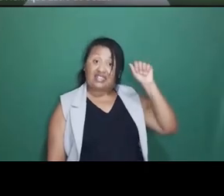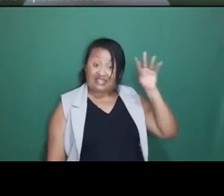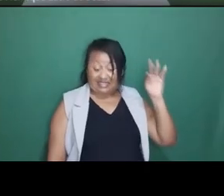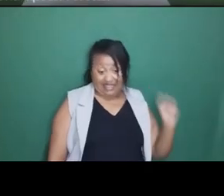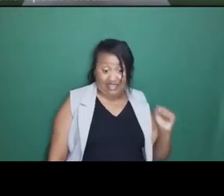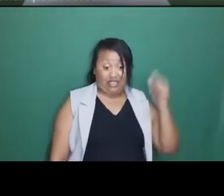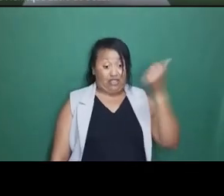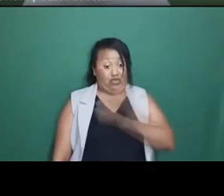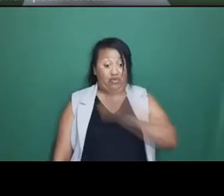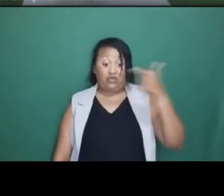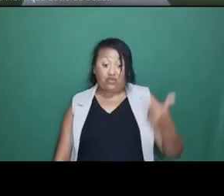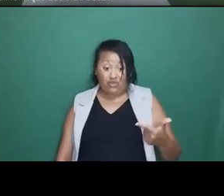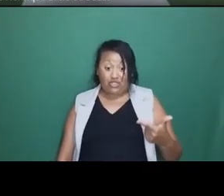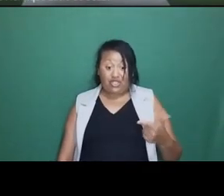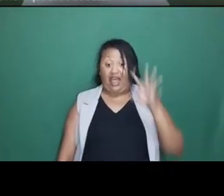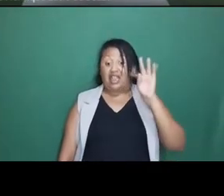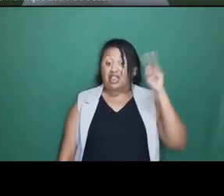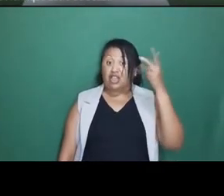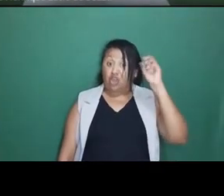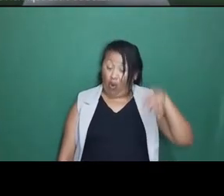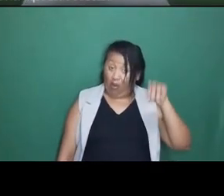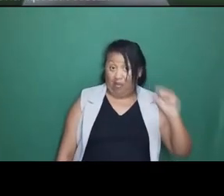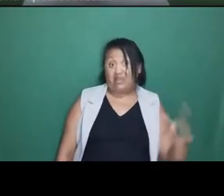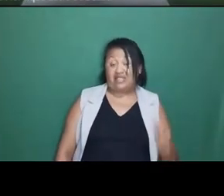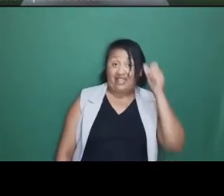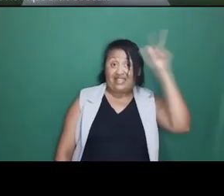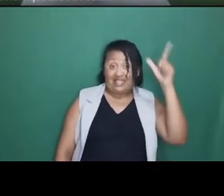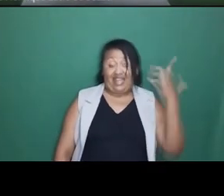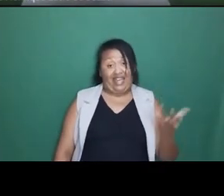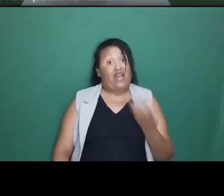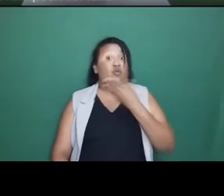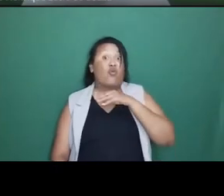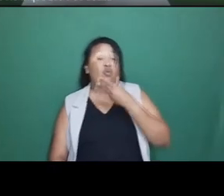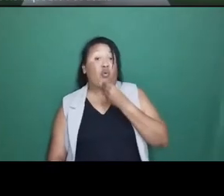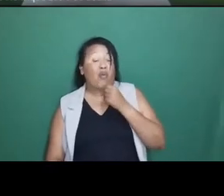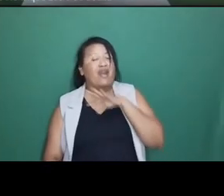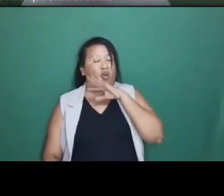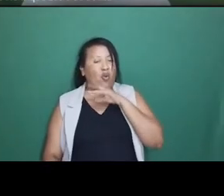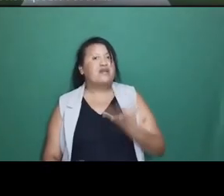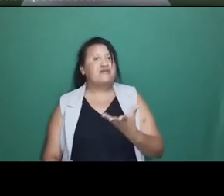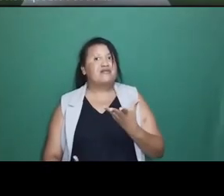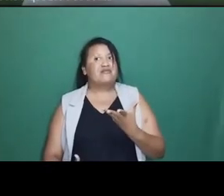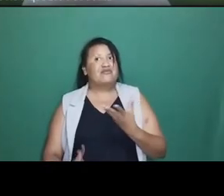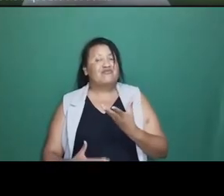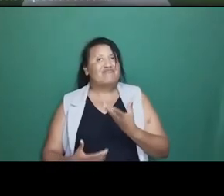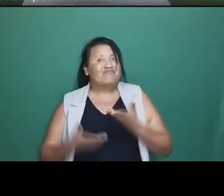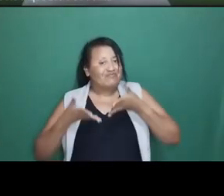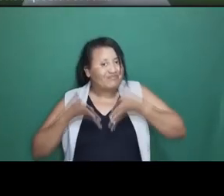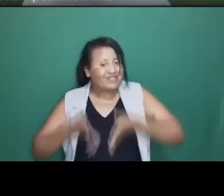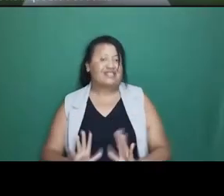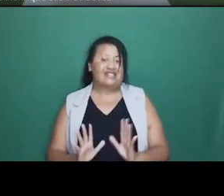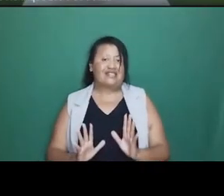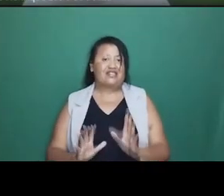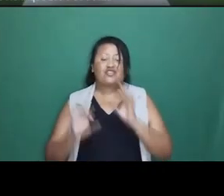a sua ideia de superação do Estado de natureza que o homem natureza e somente com poder total